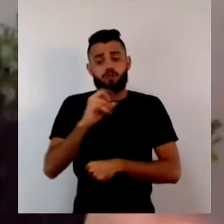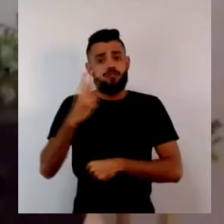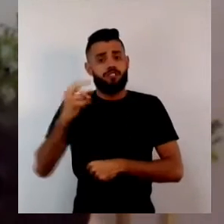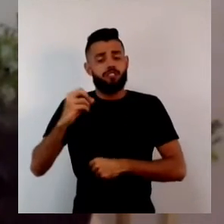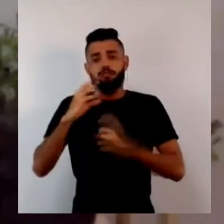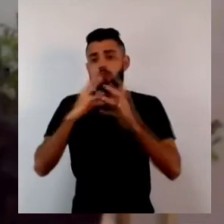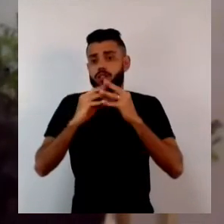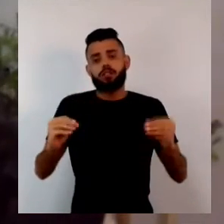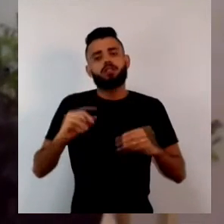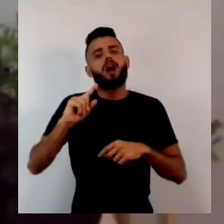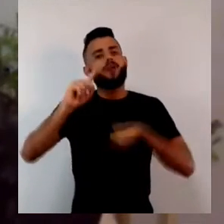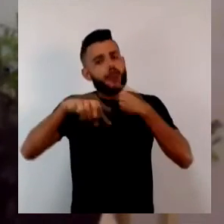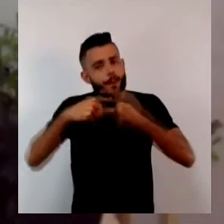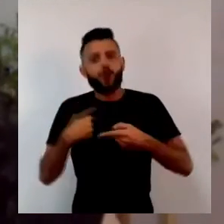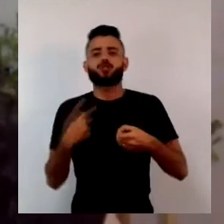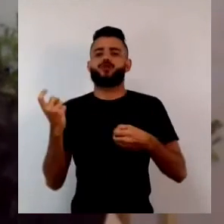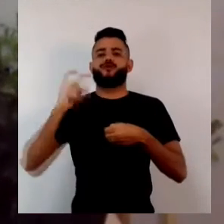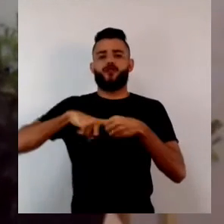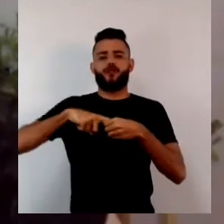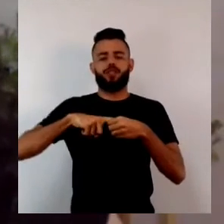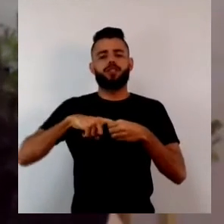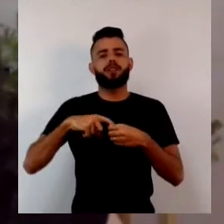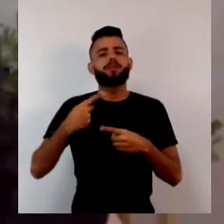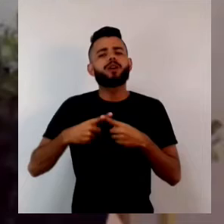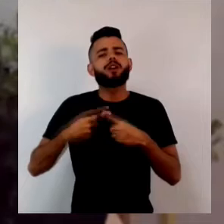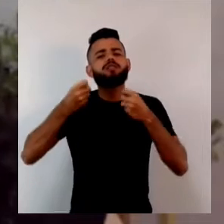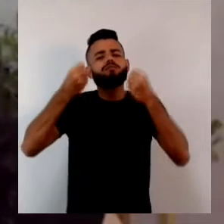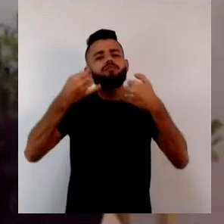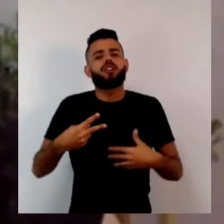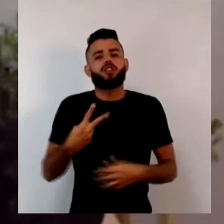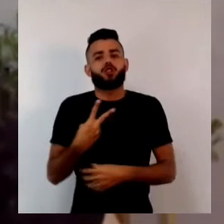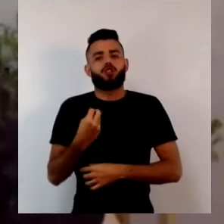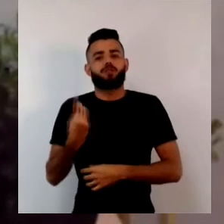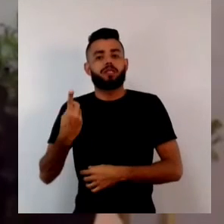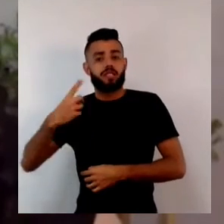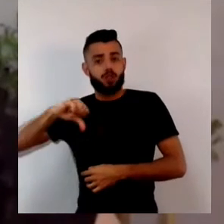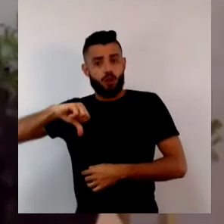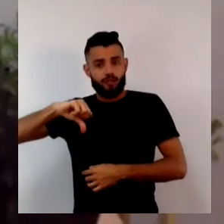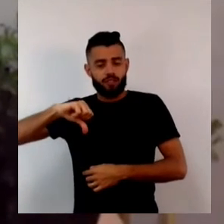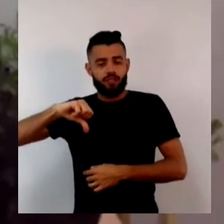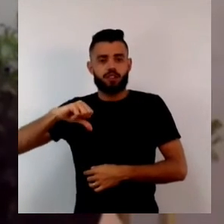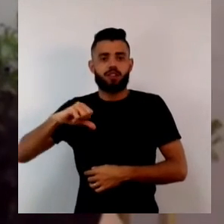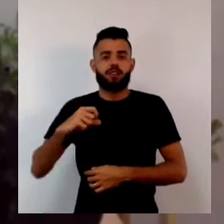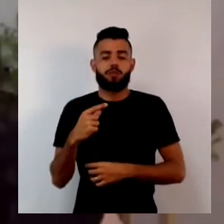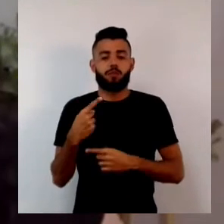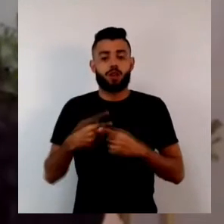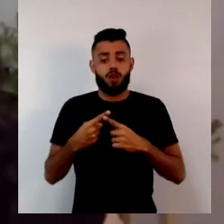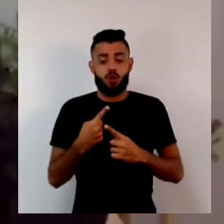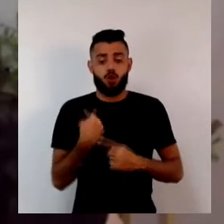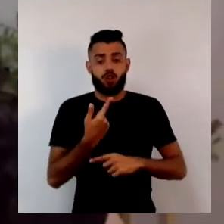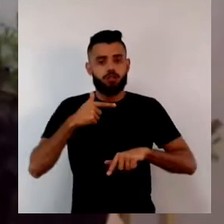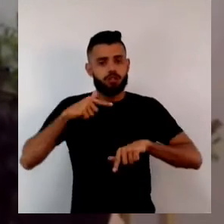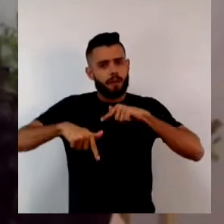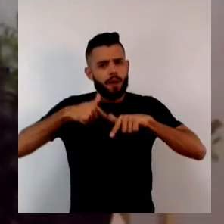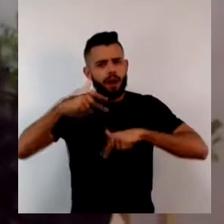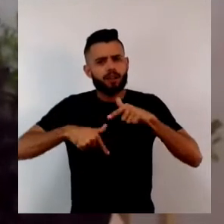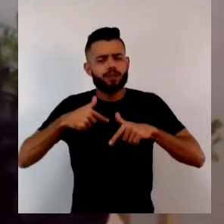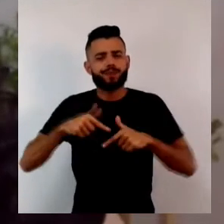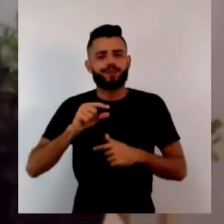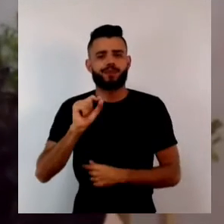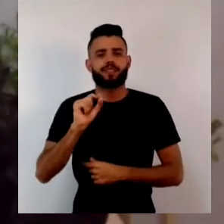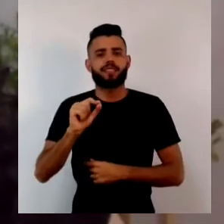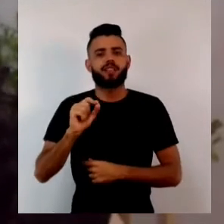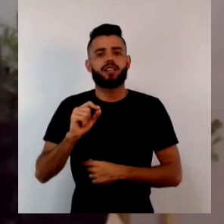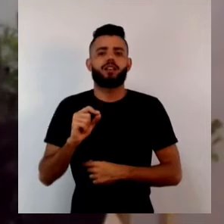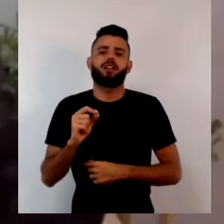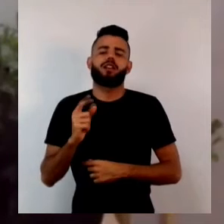eu trago 2019? Porque o nosso trabalho, especificamente, ele tem um patrocínio que é